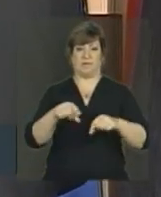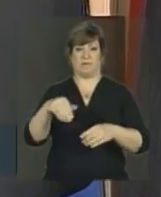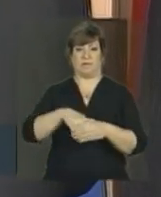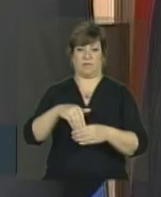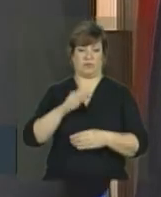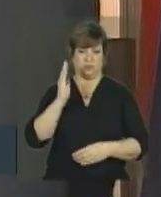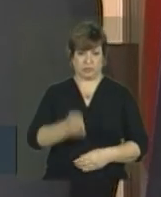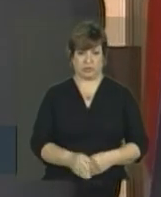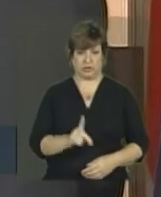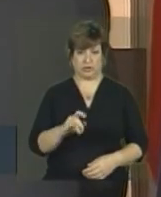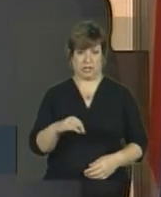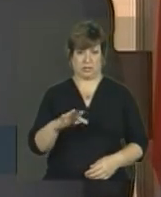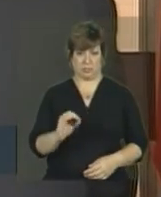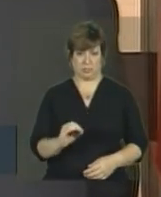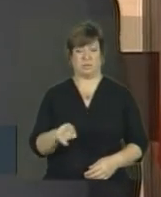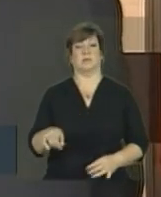diretamente.